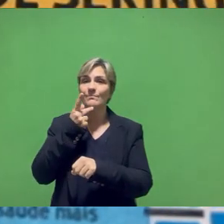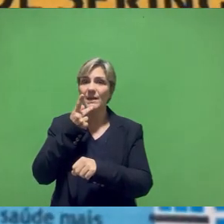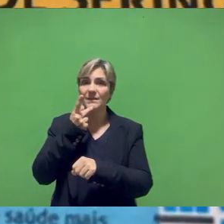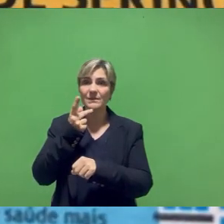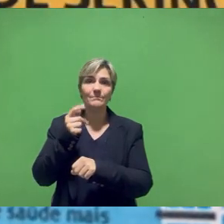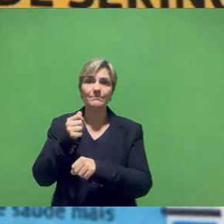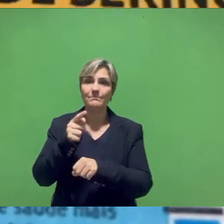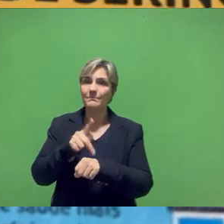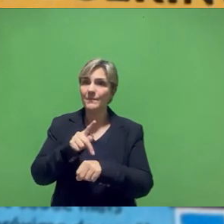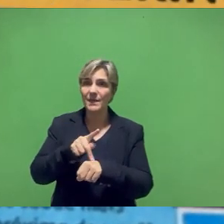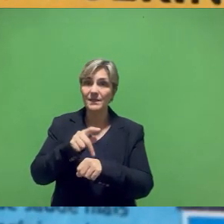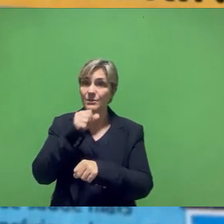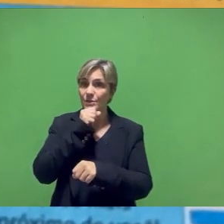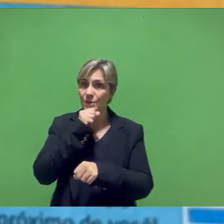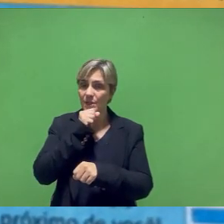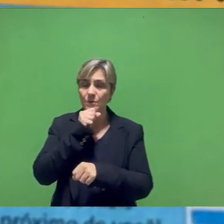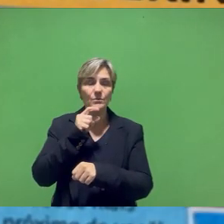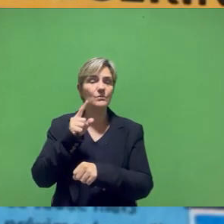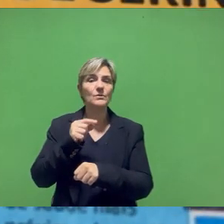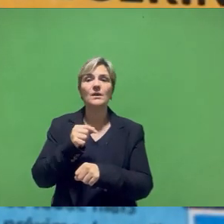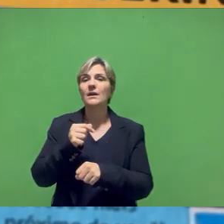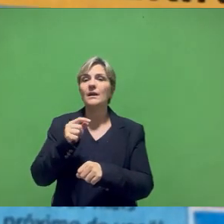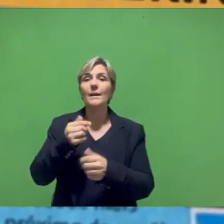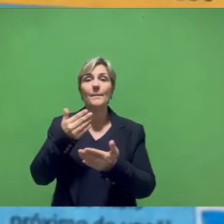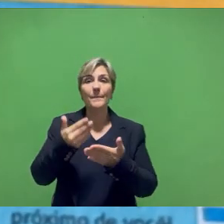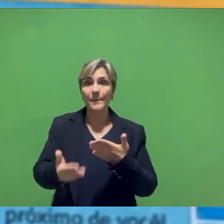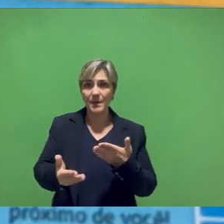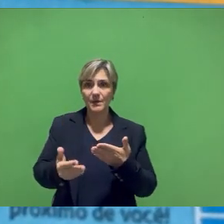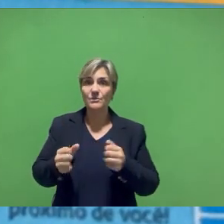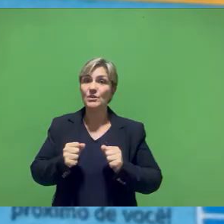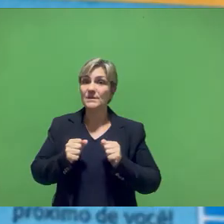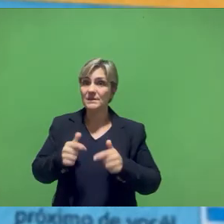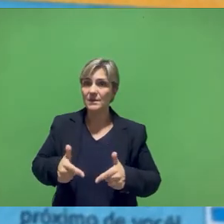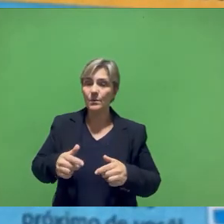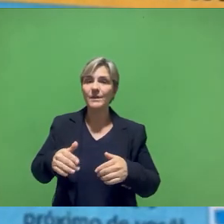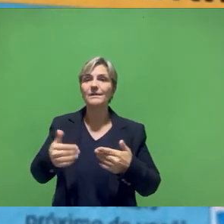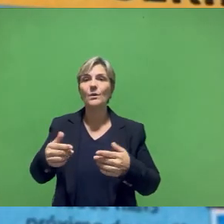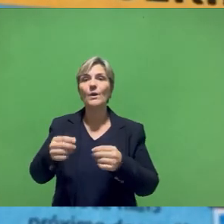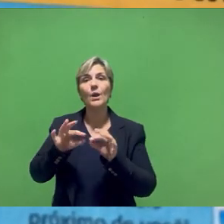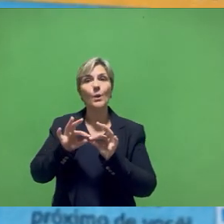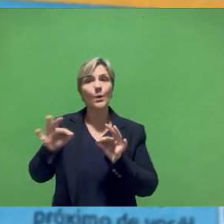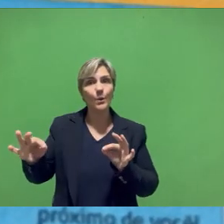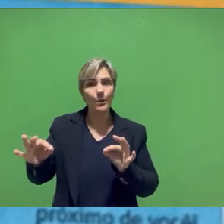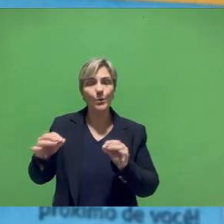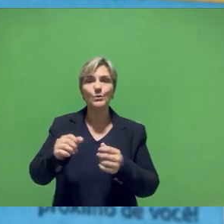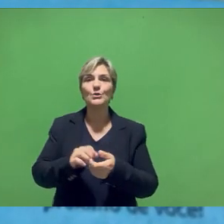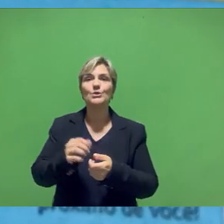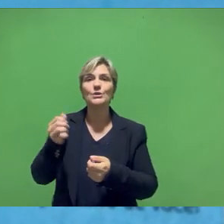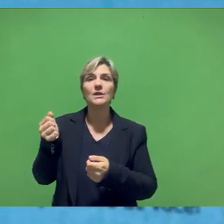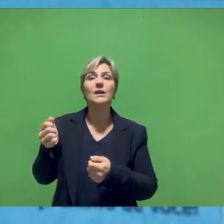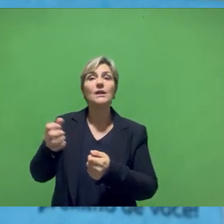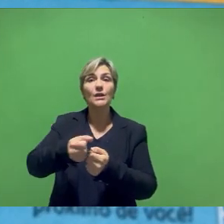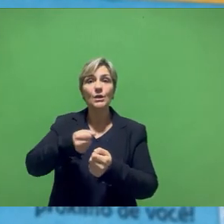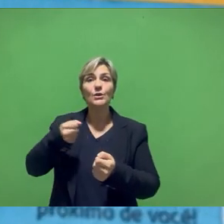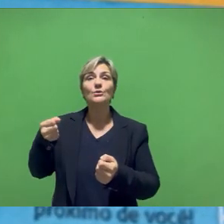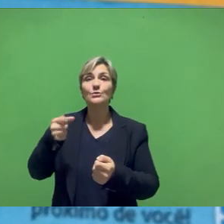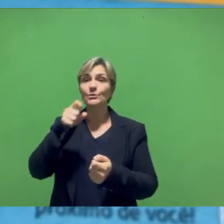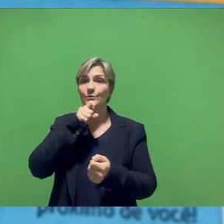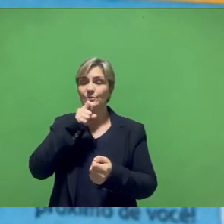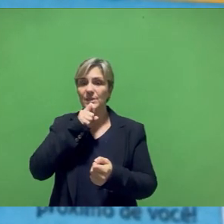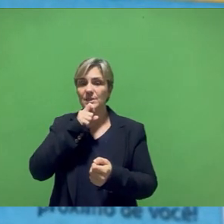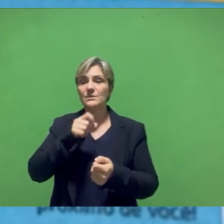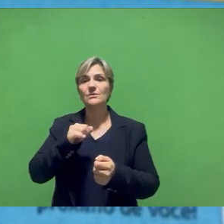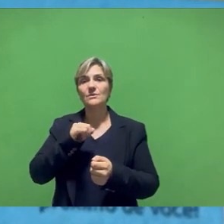Então, longe do freezer, tá? A gente deve guardar. Se o freezer é em cima, guardar ali em cima